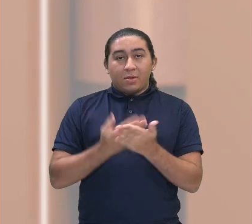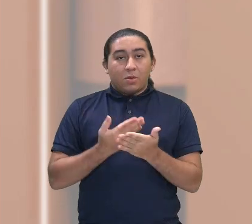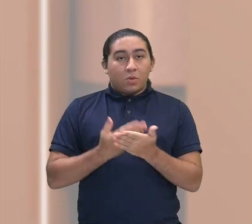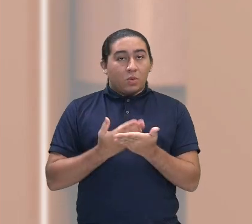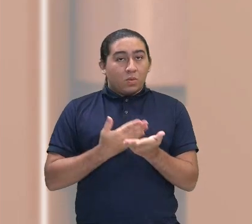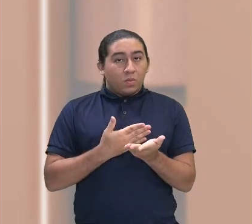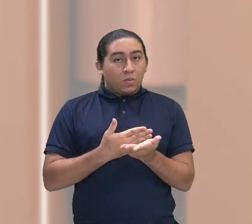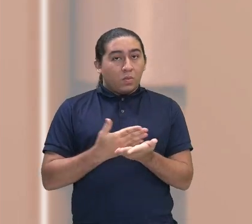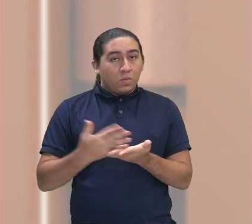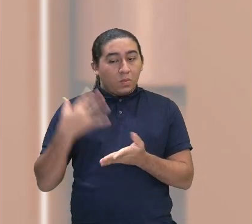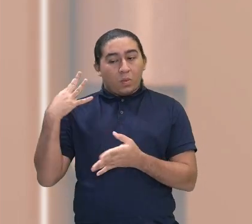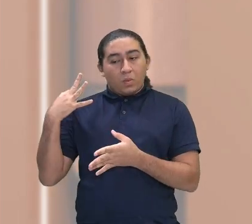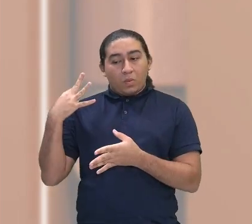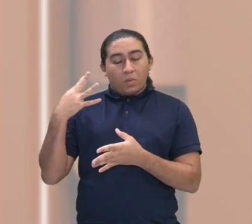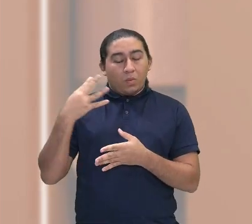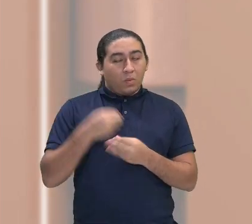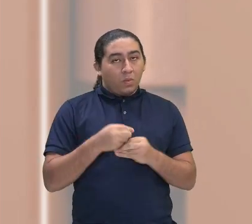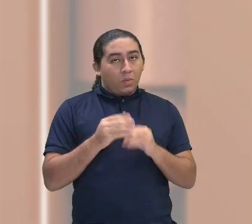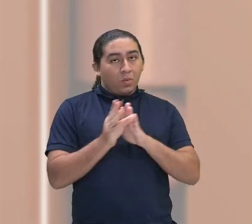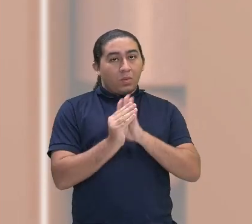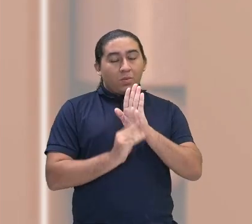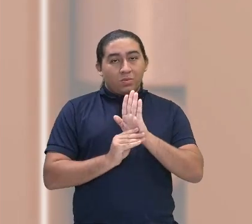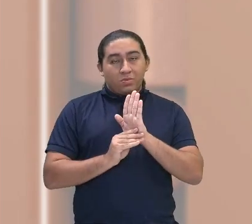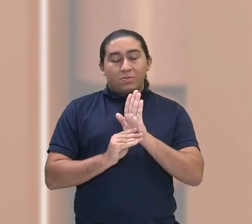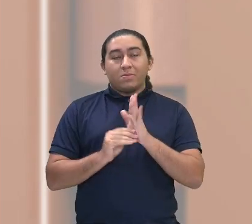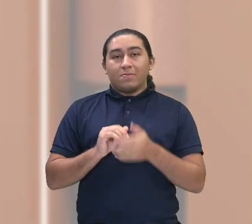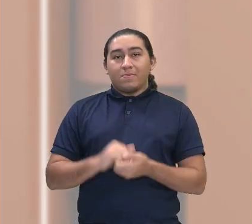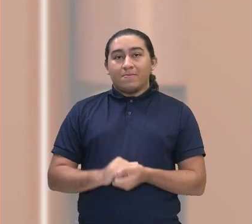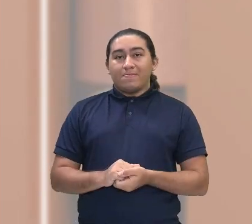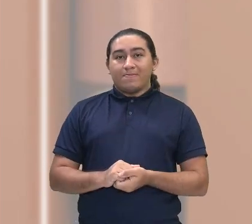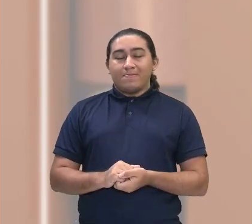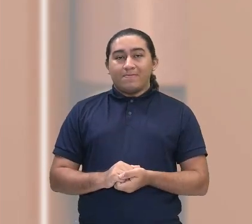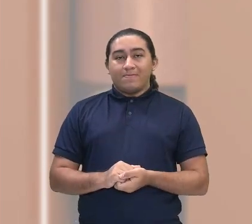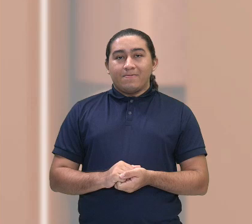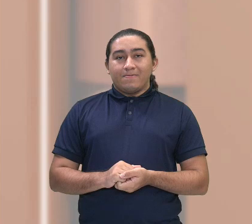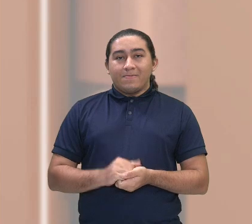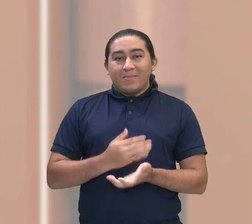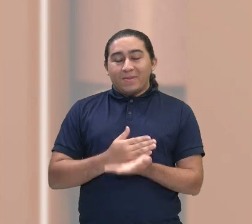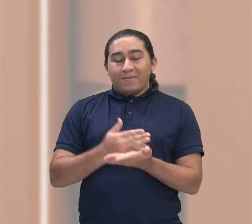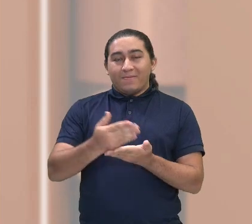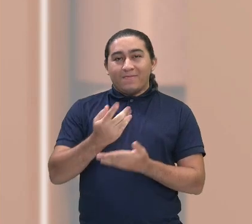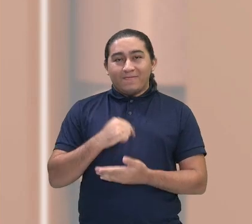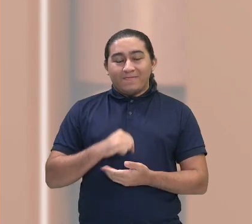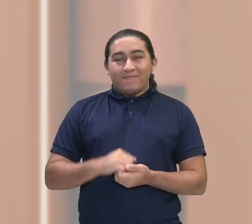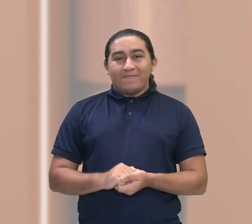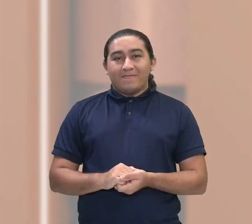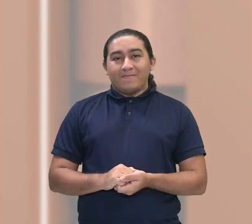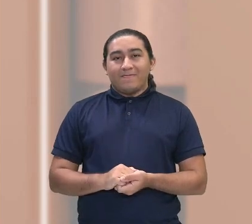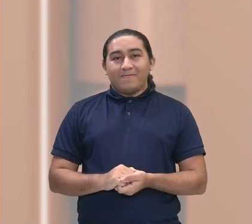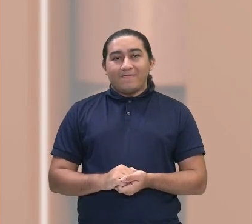resgatar parte dos conteúdos que verificamos durante nossas unidades. Então, me acompanha.